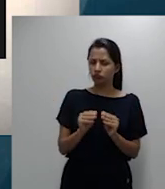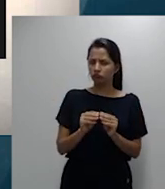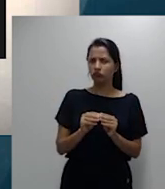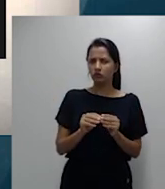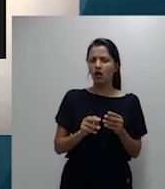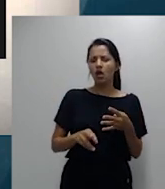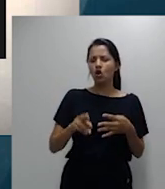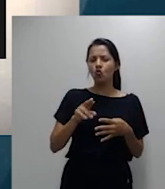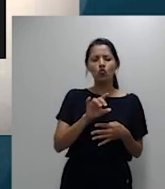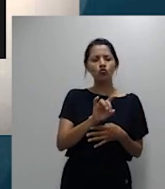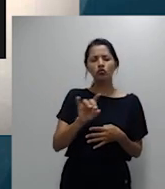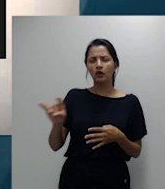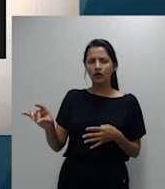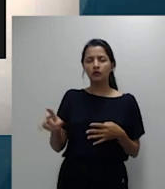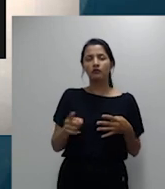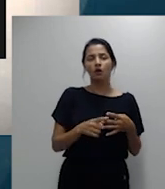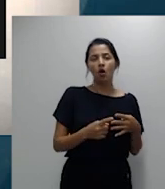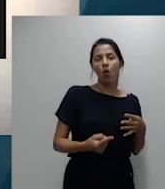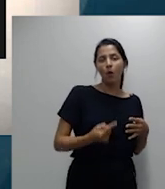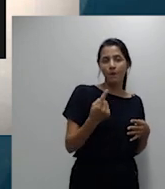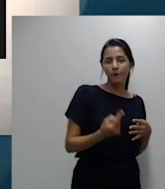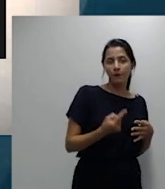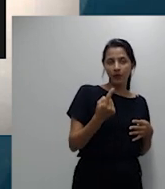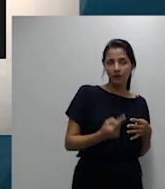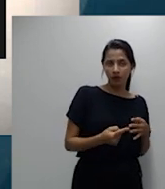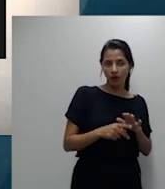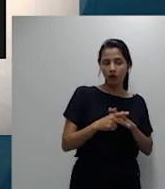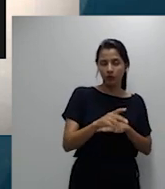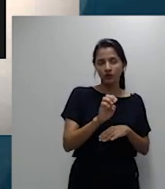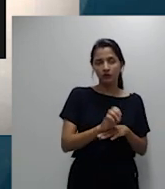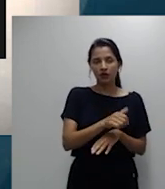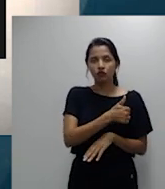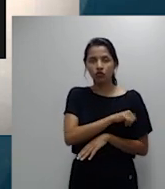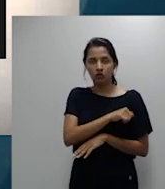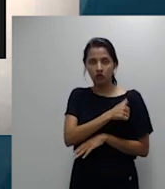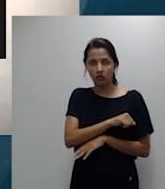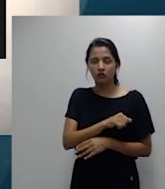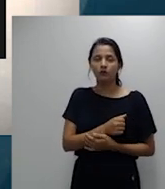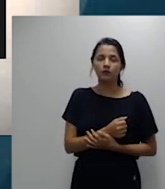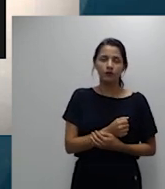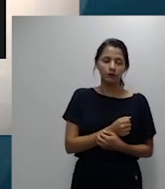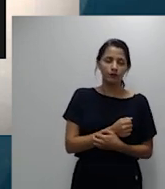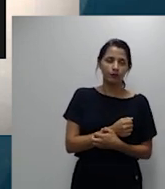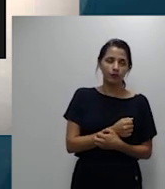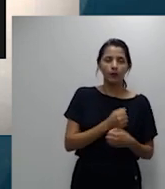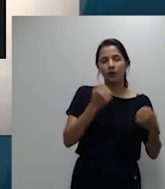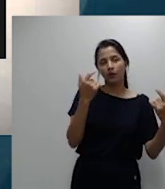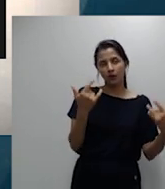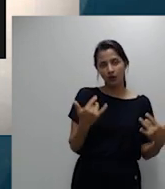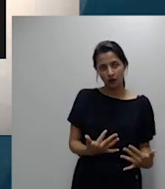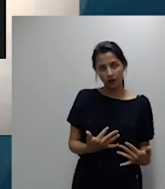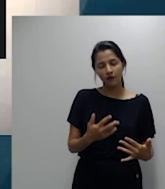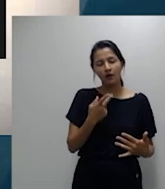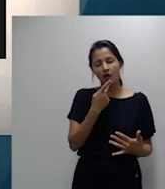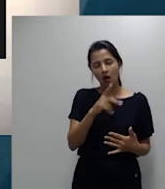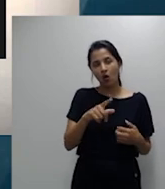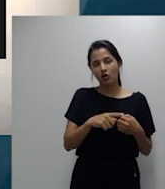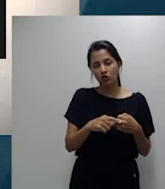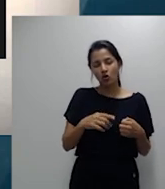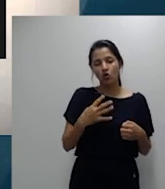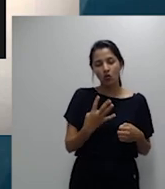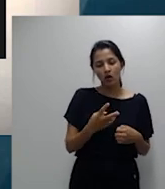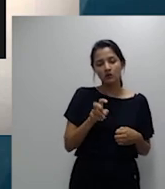recurso recurso especial primeiro percurso pelo Estado do Rio de Janeiro contra alegação de violação aos artigos